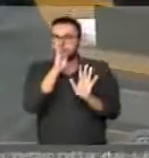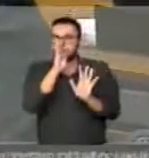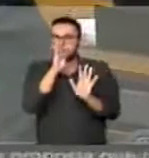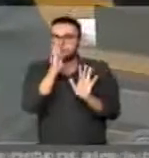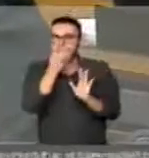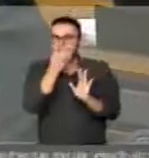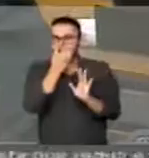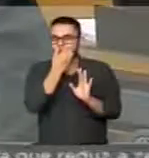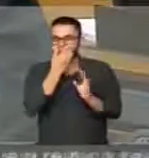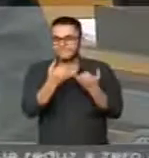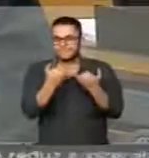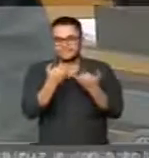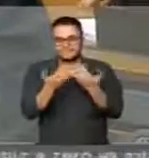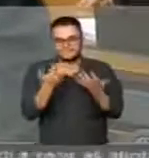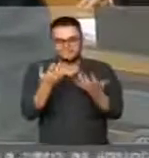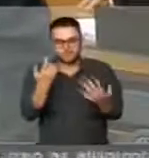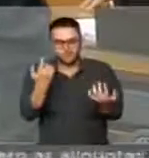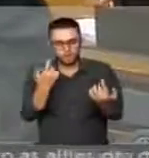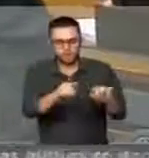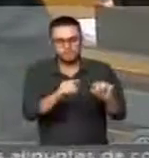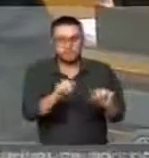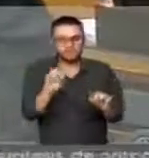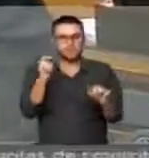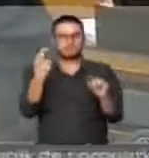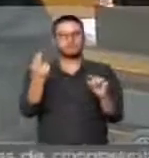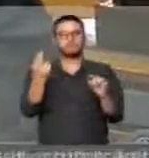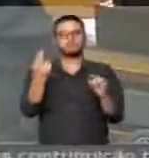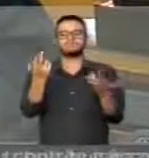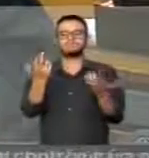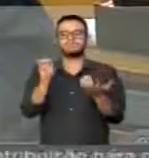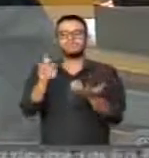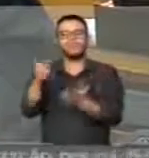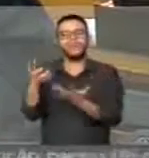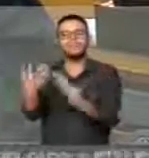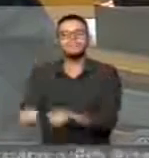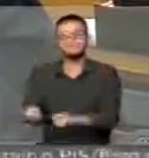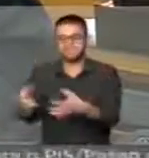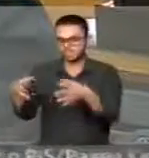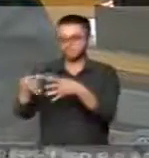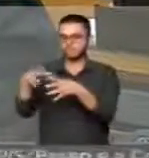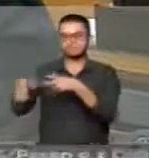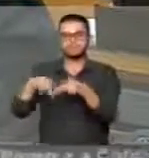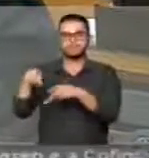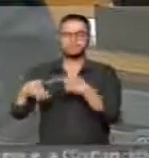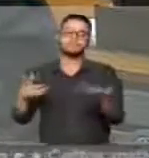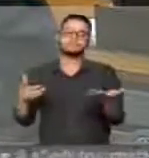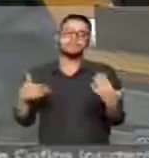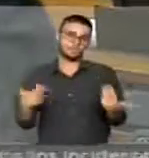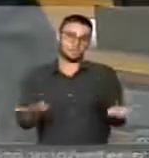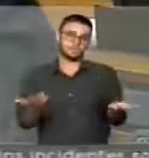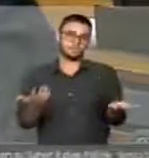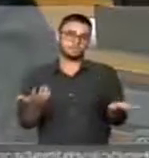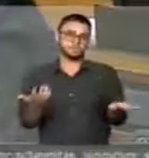combatida, ou melhor, é rejeitada pelo conjunto da população. Eu votei